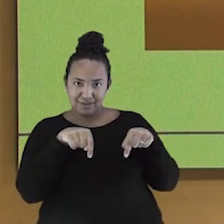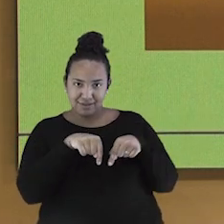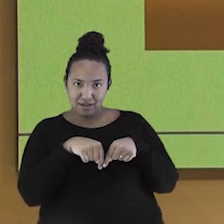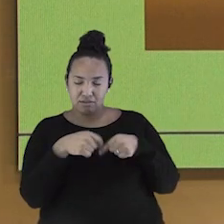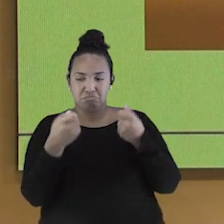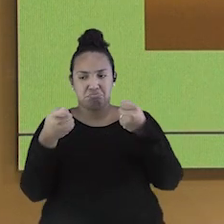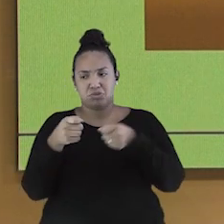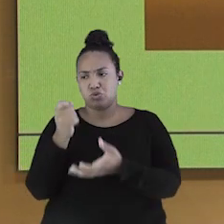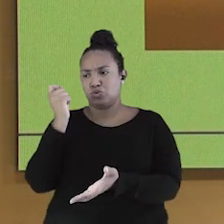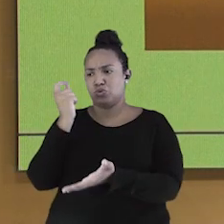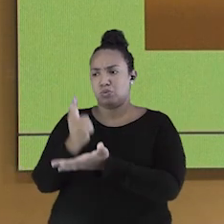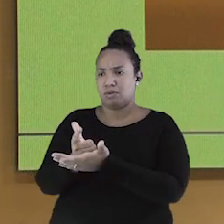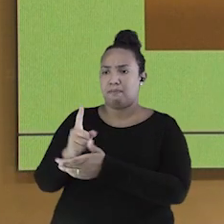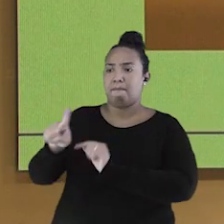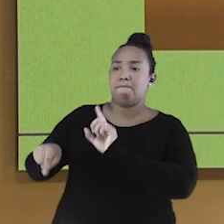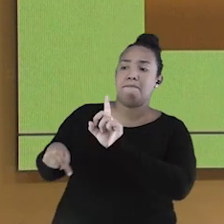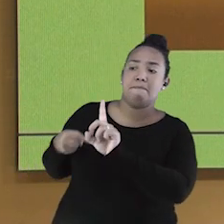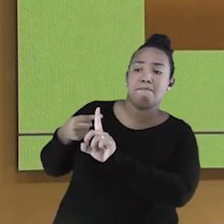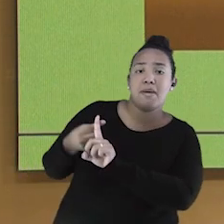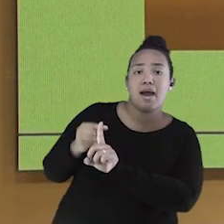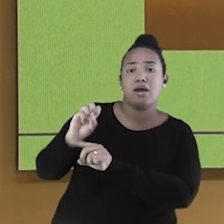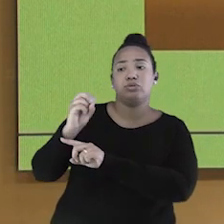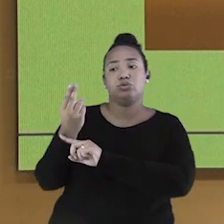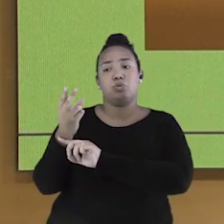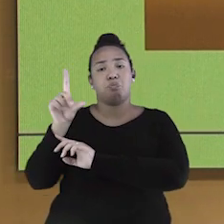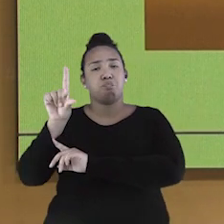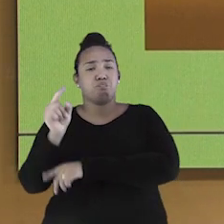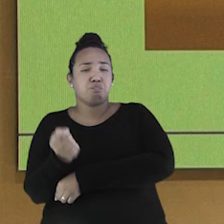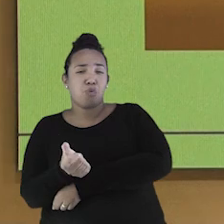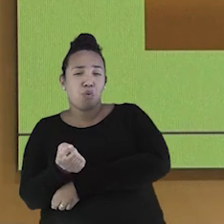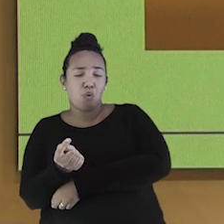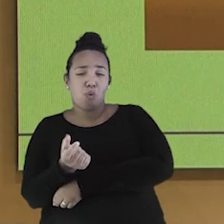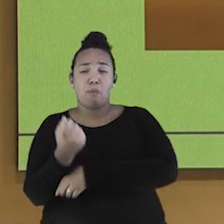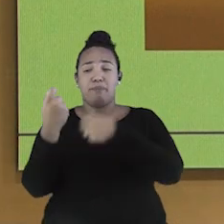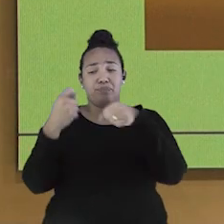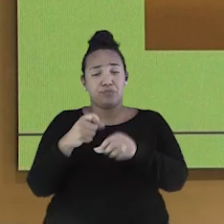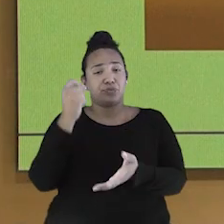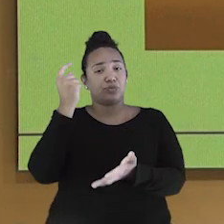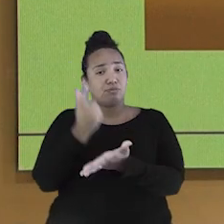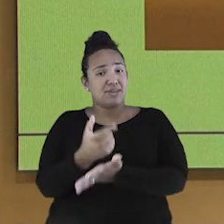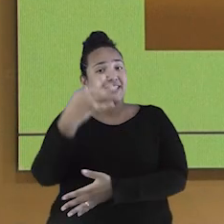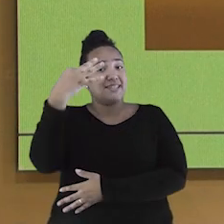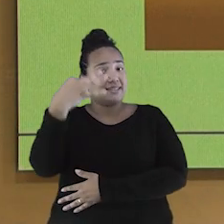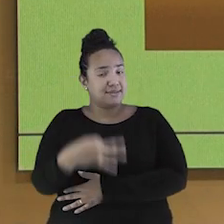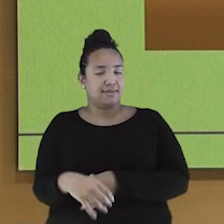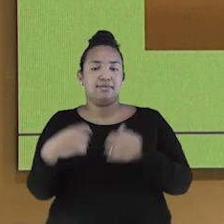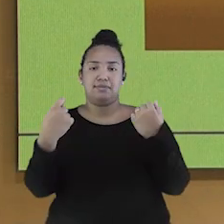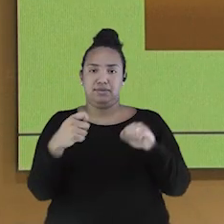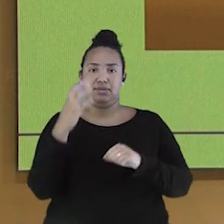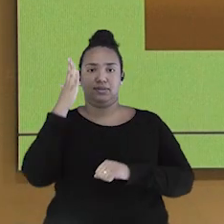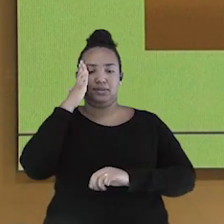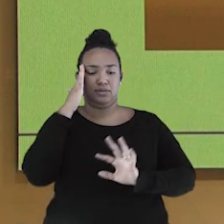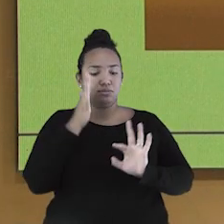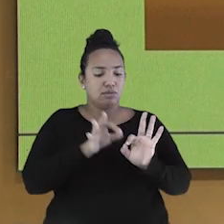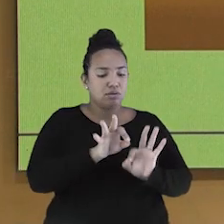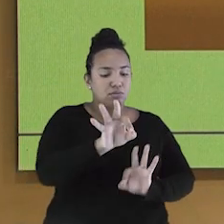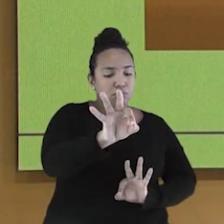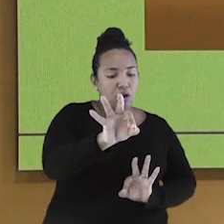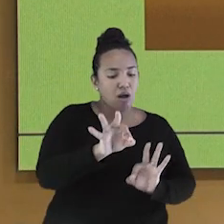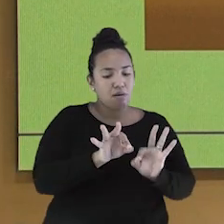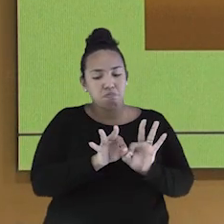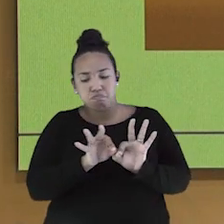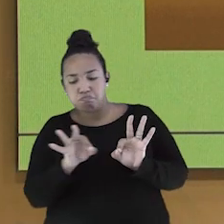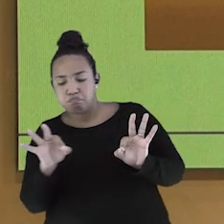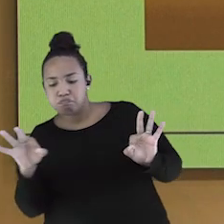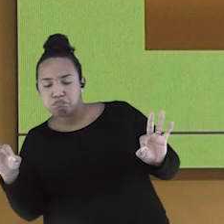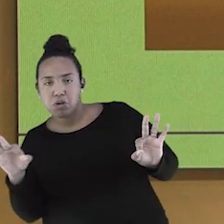ou pouco piso, e compre a quantidade certa. Será necessário tirar as medidas da sala, quanto tem de comprimento e